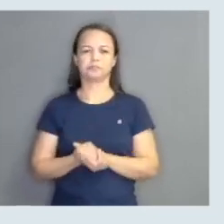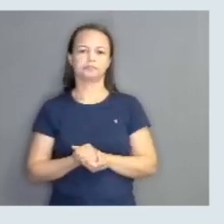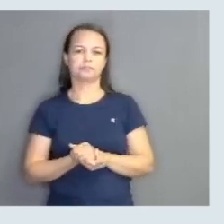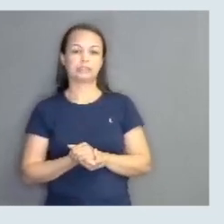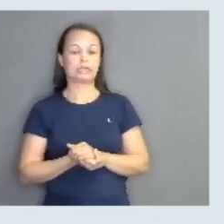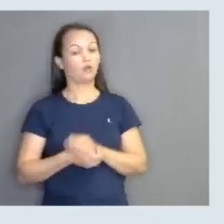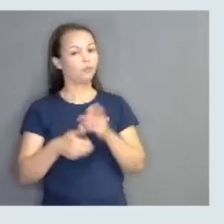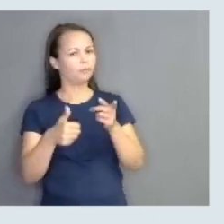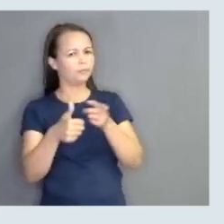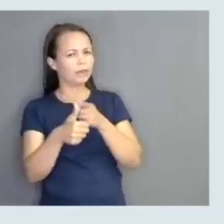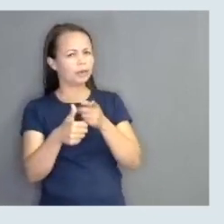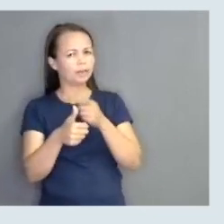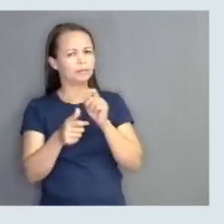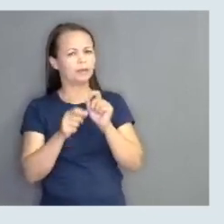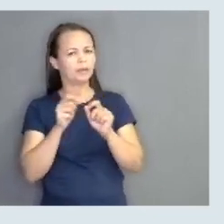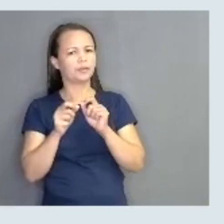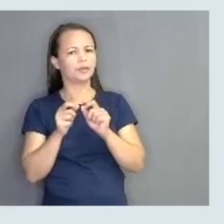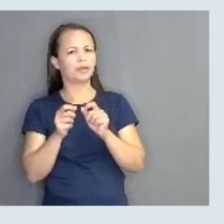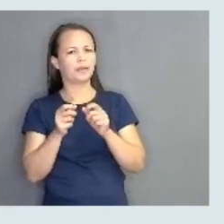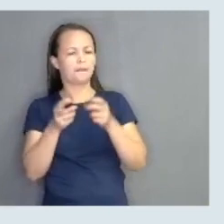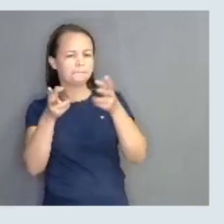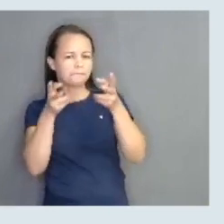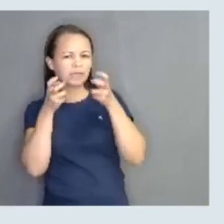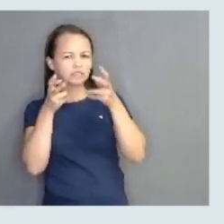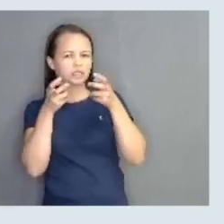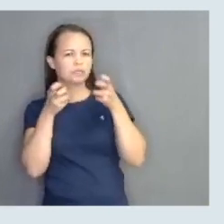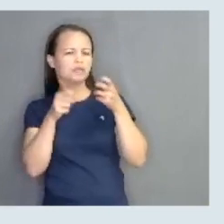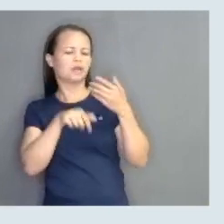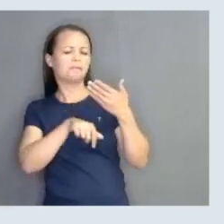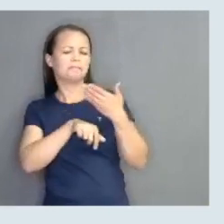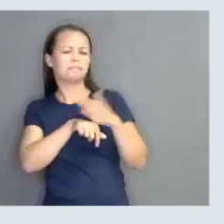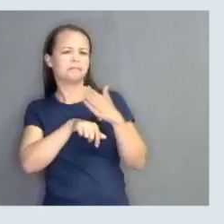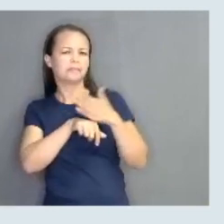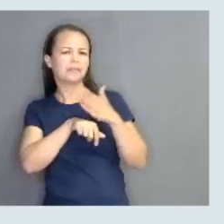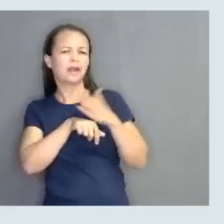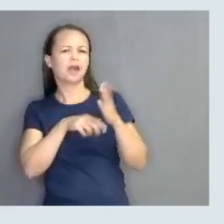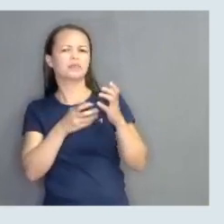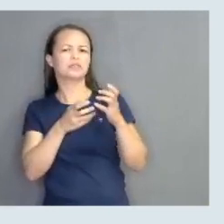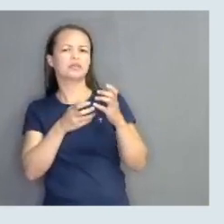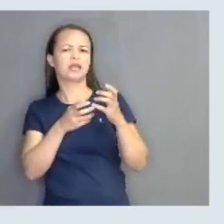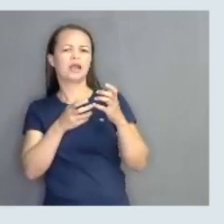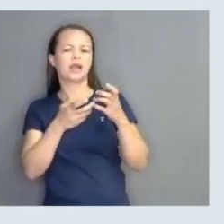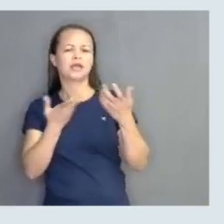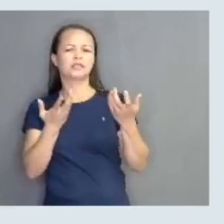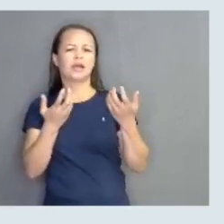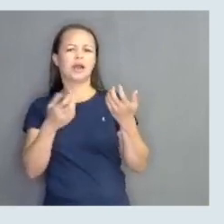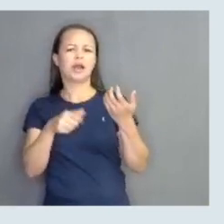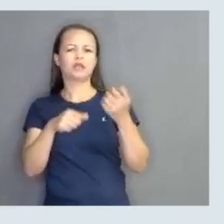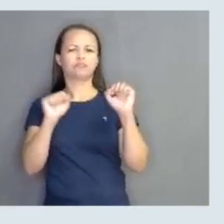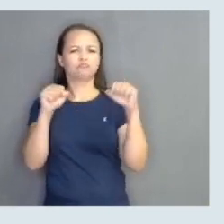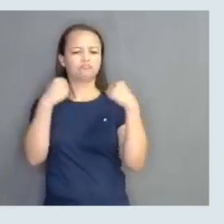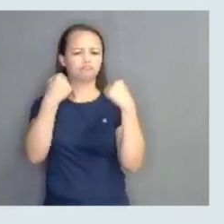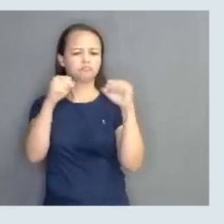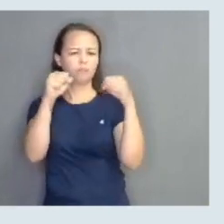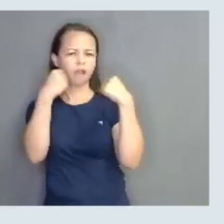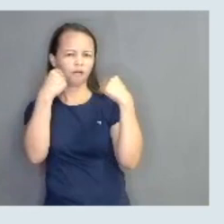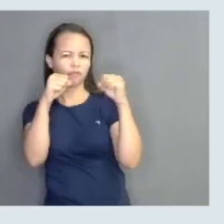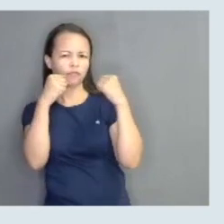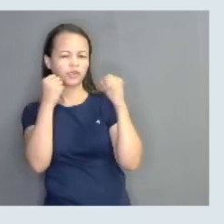lugar, podemos perceber a prática da atividade física,